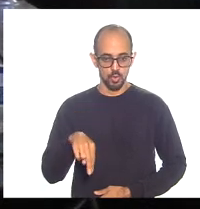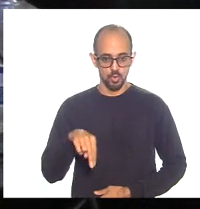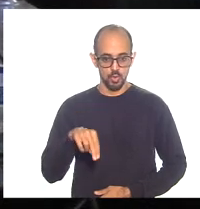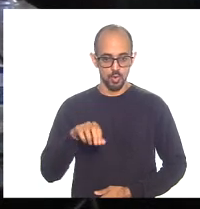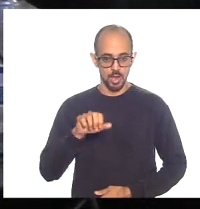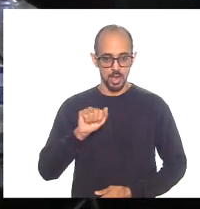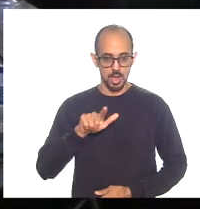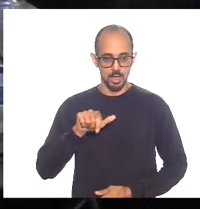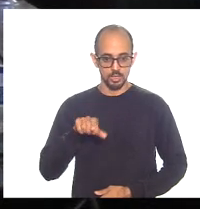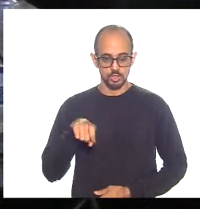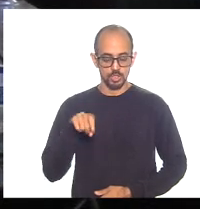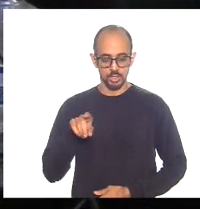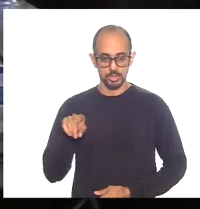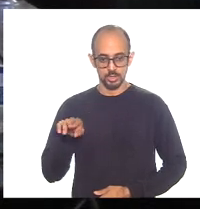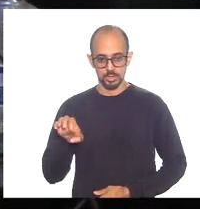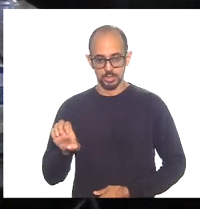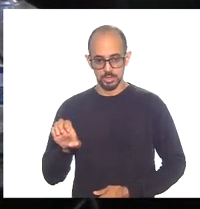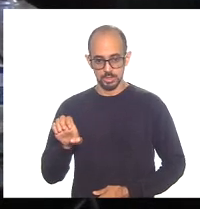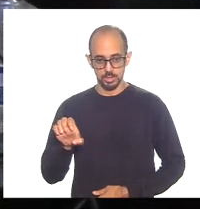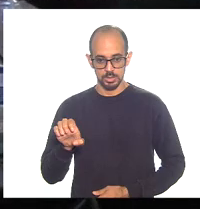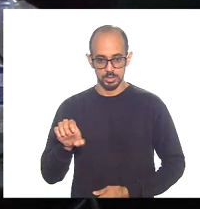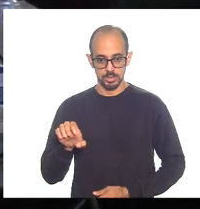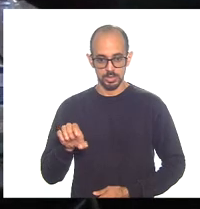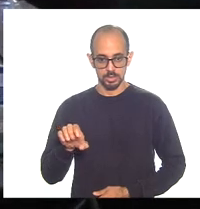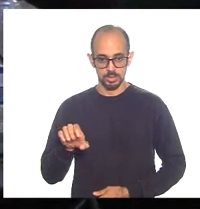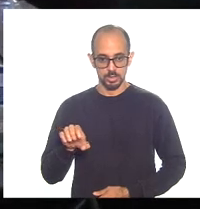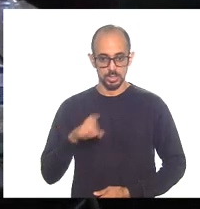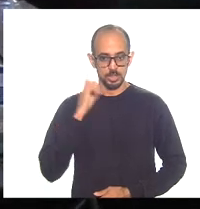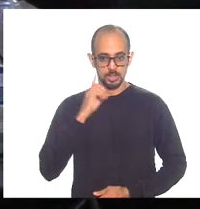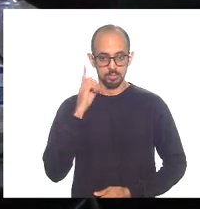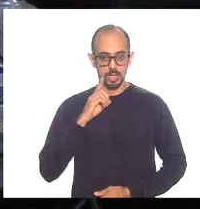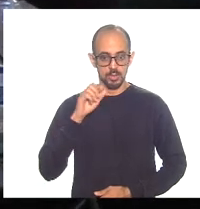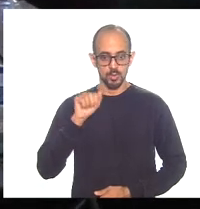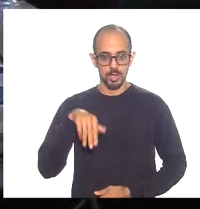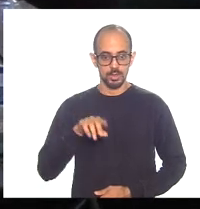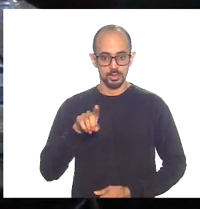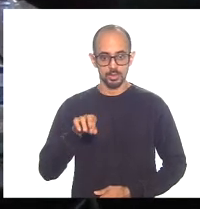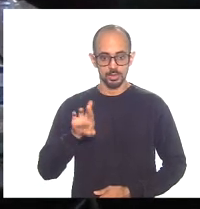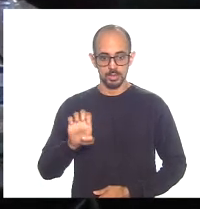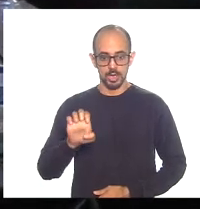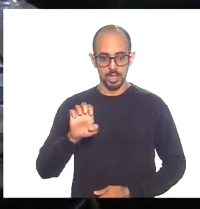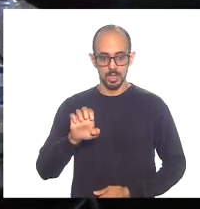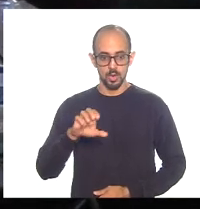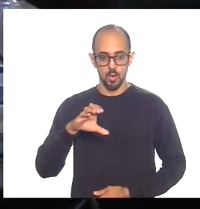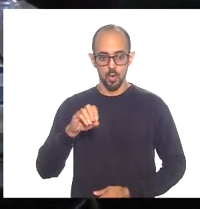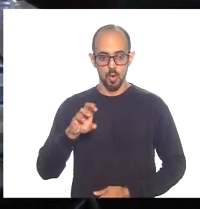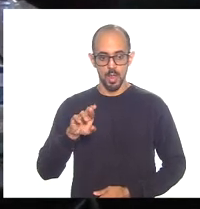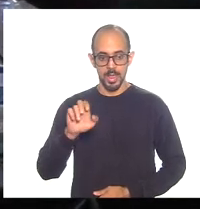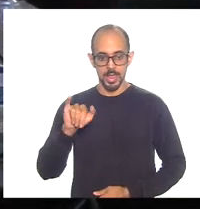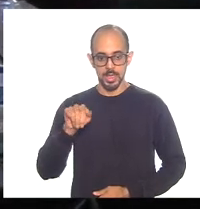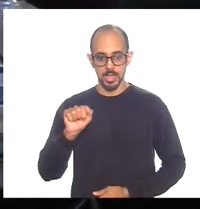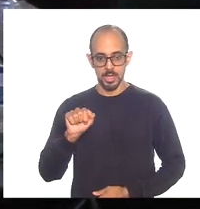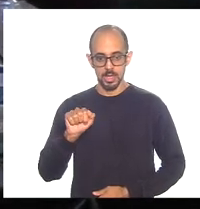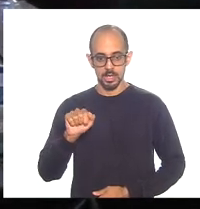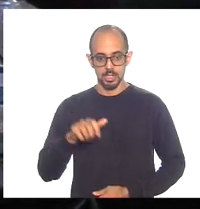Deputado Anderson Alexandre. Deputado André Correia. André